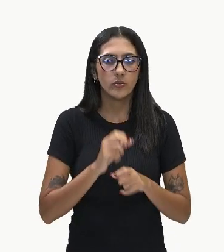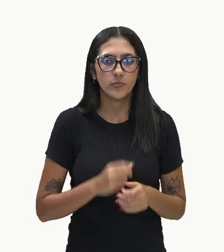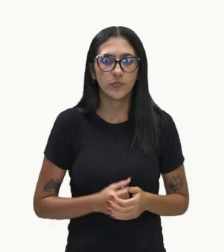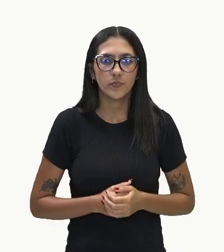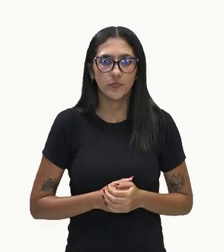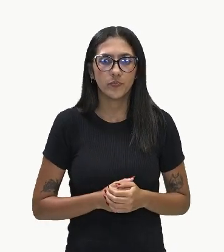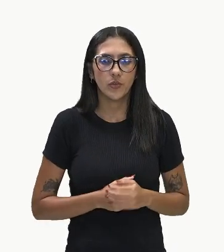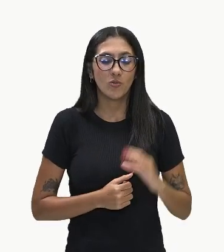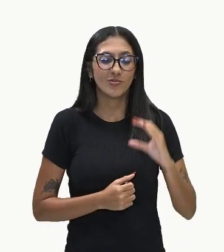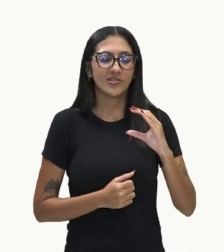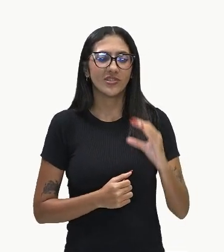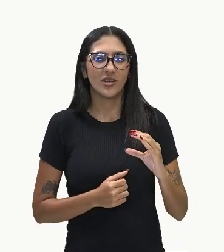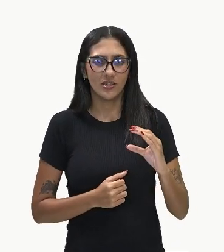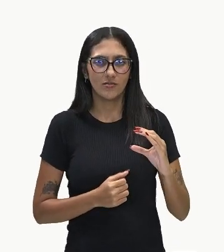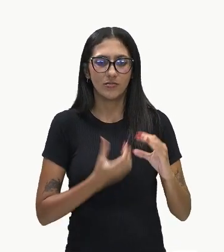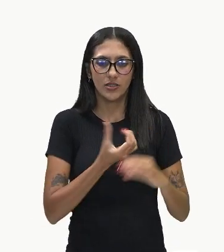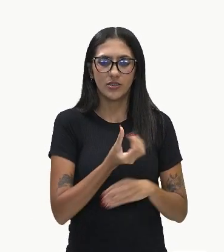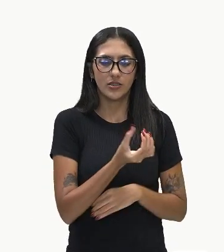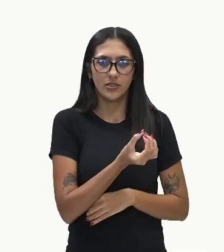que é R$600,